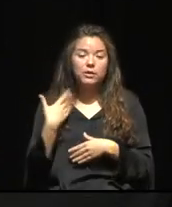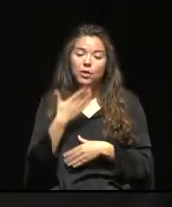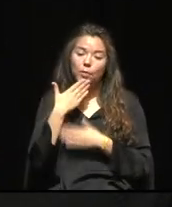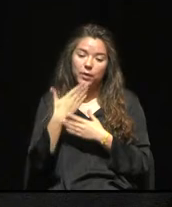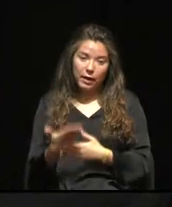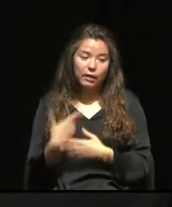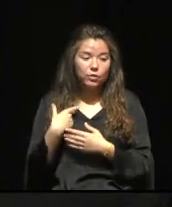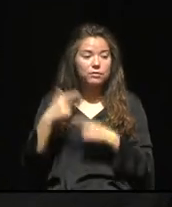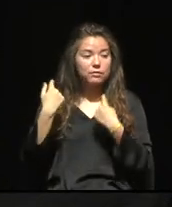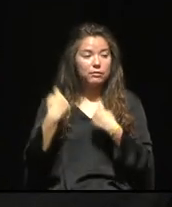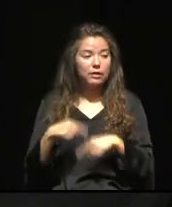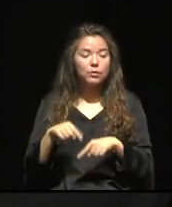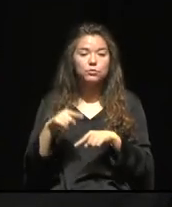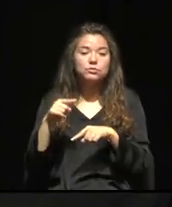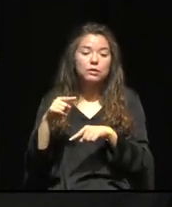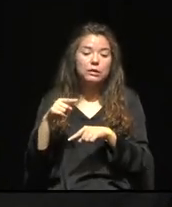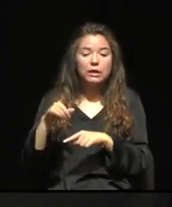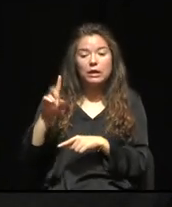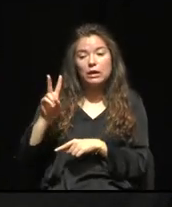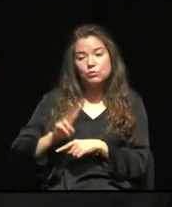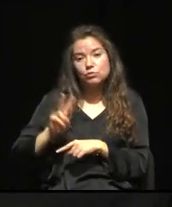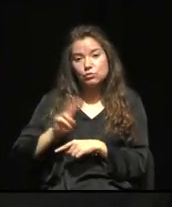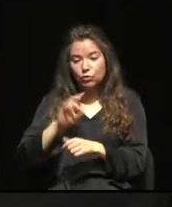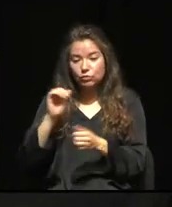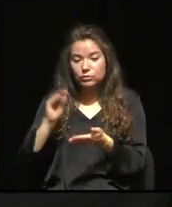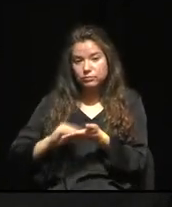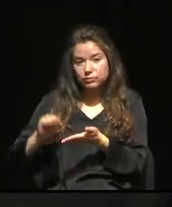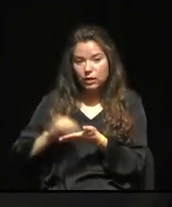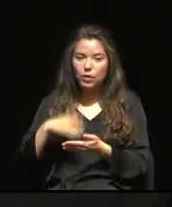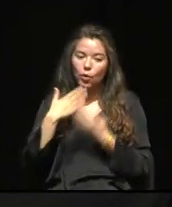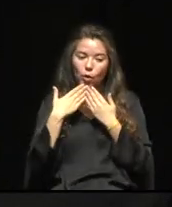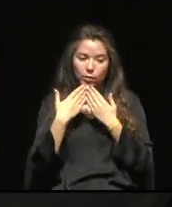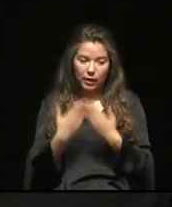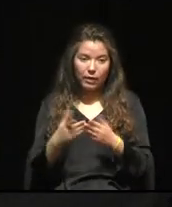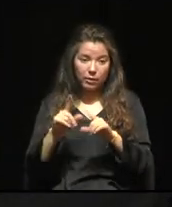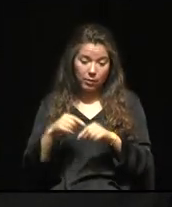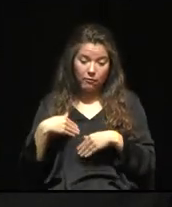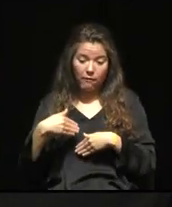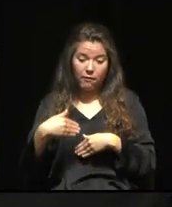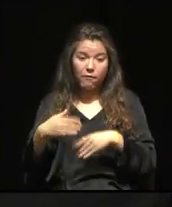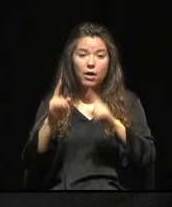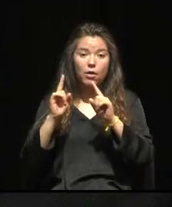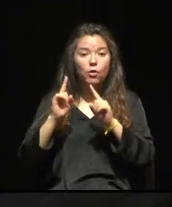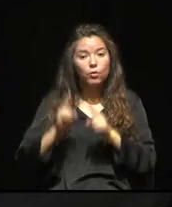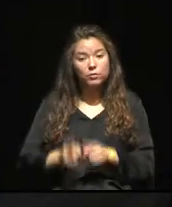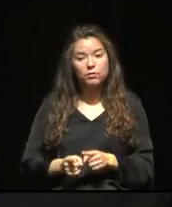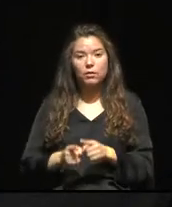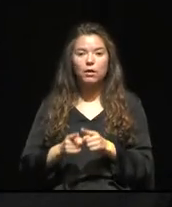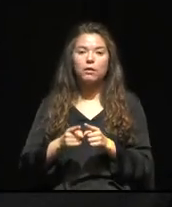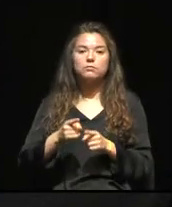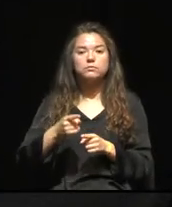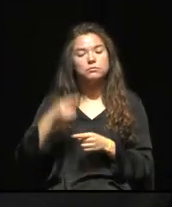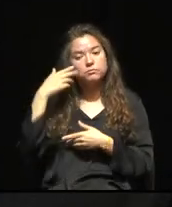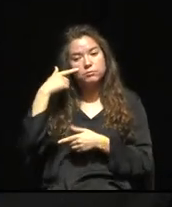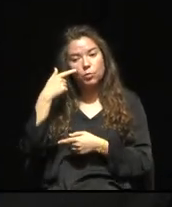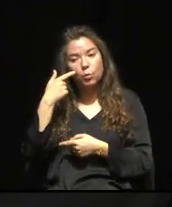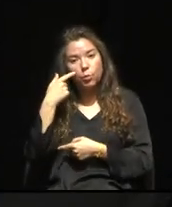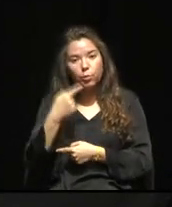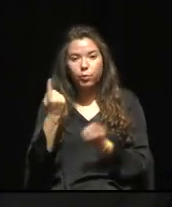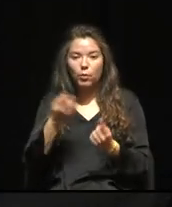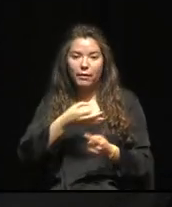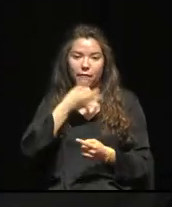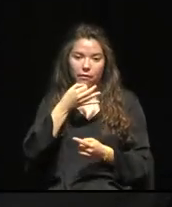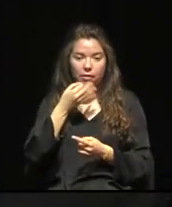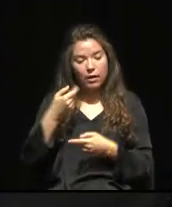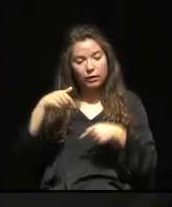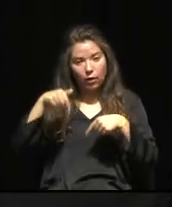Leonor Muniz Pereira enquanto segunda secretária a quem também agradeço vamos dar início ao período de intervenção aberto ao